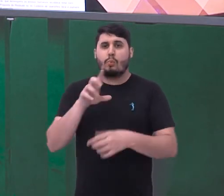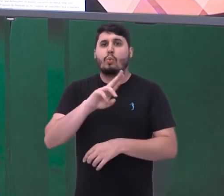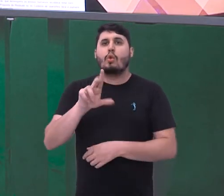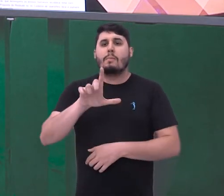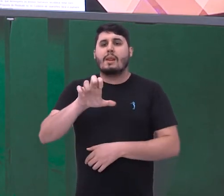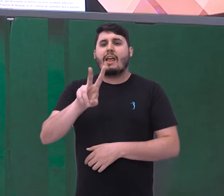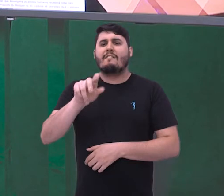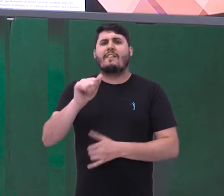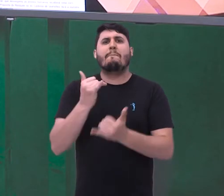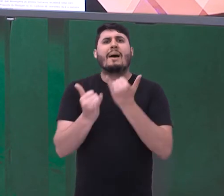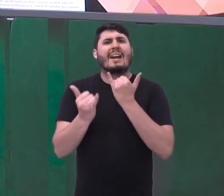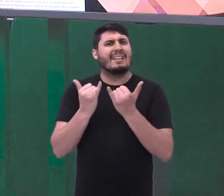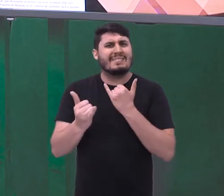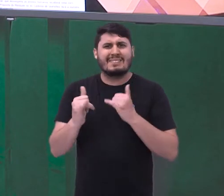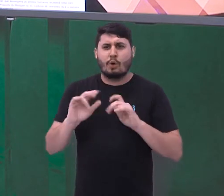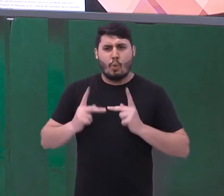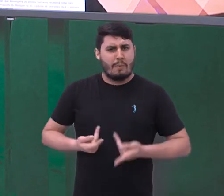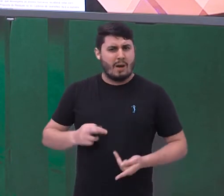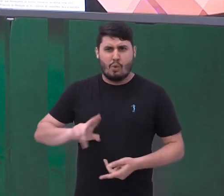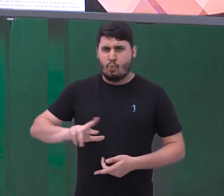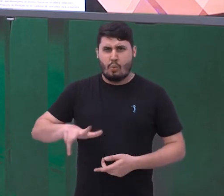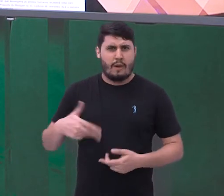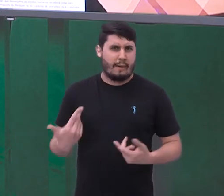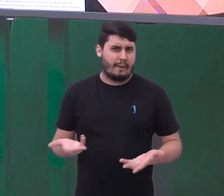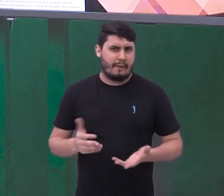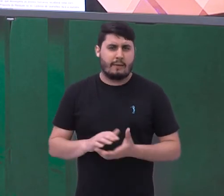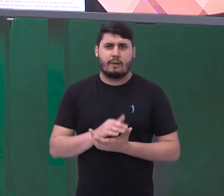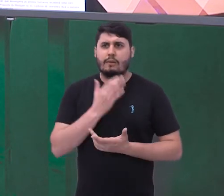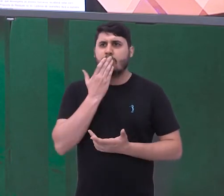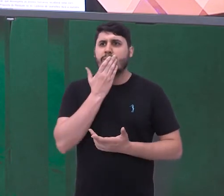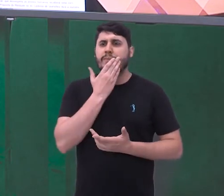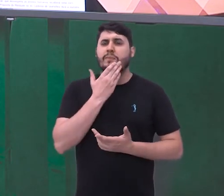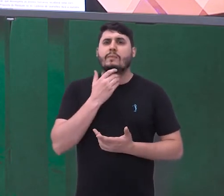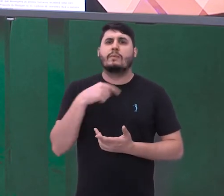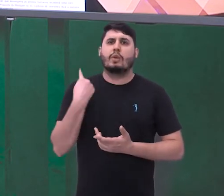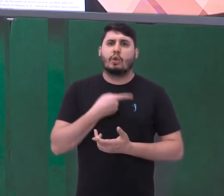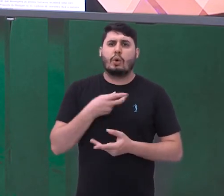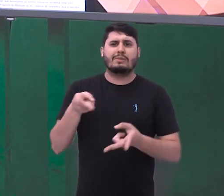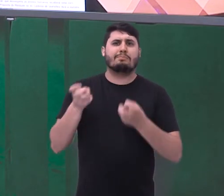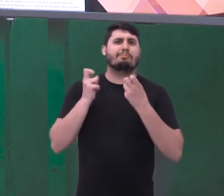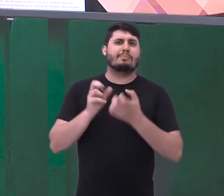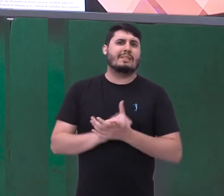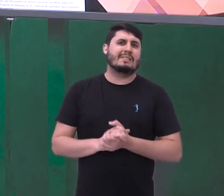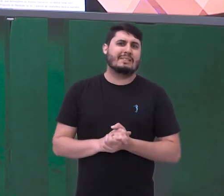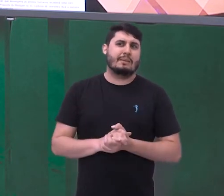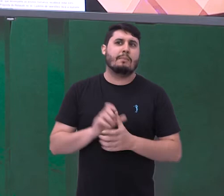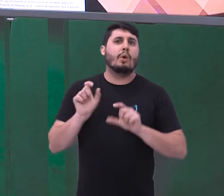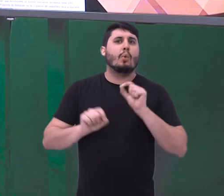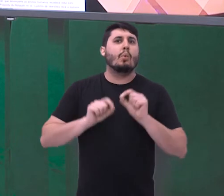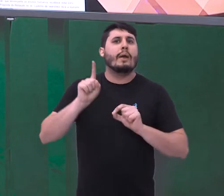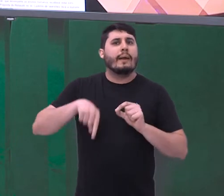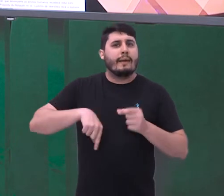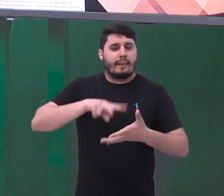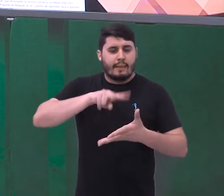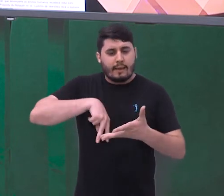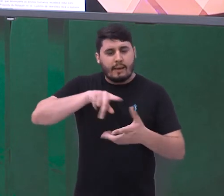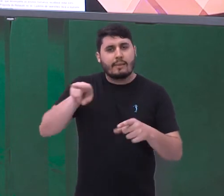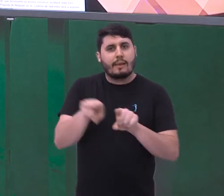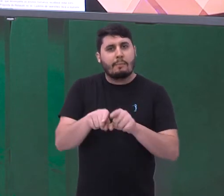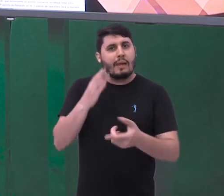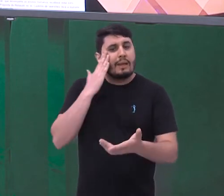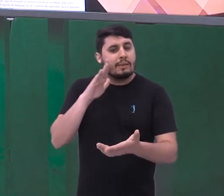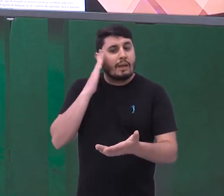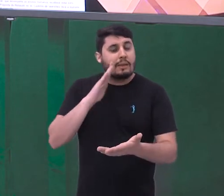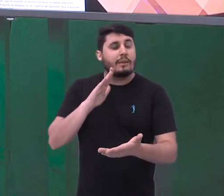não parece que falou de seres humanos. E a gente começa a entender o que é ler,